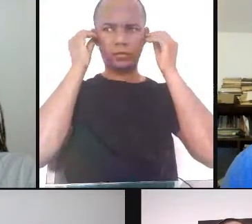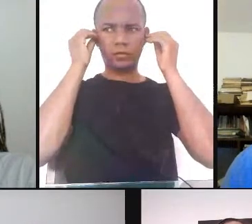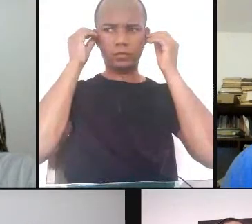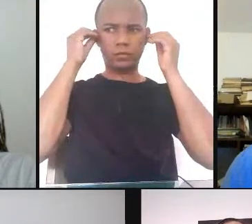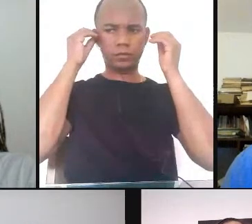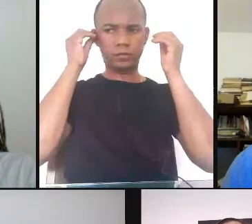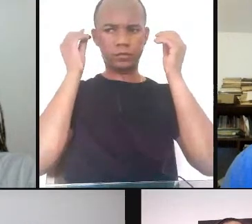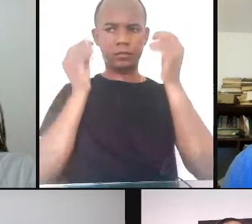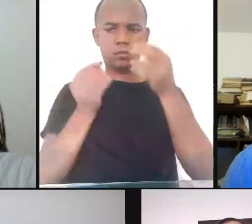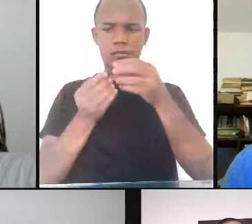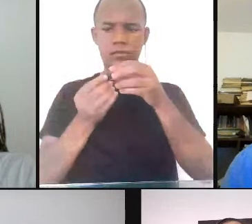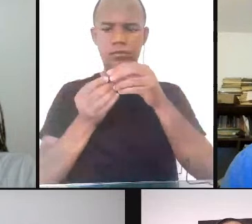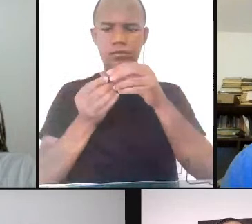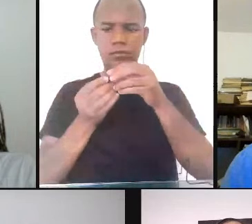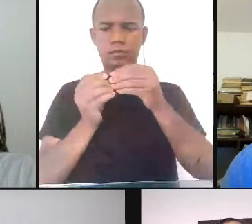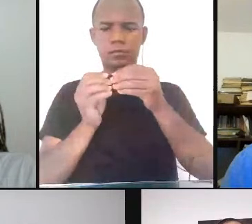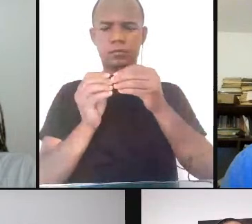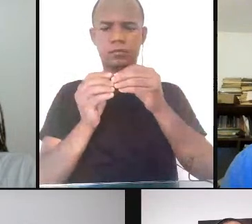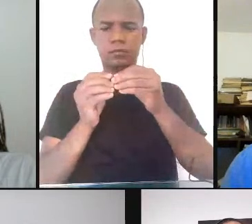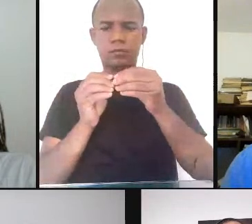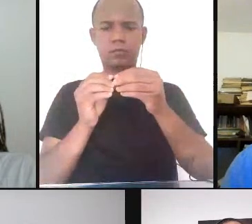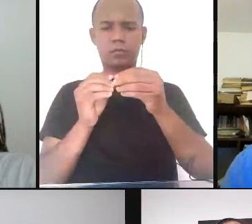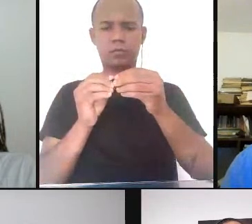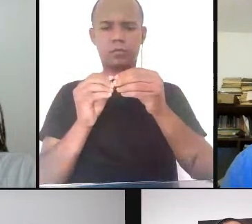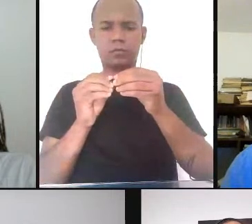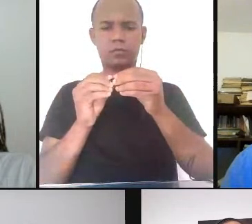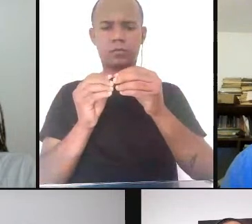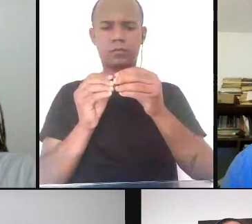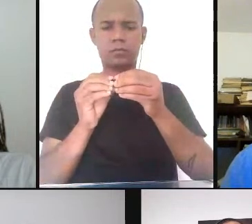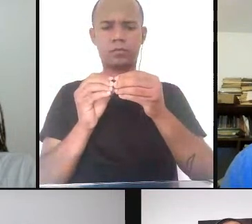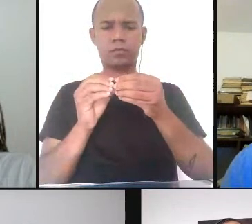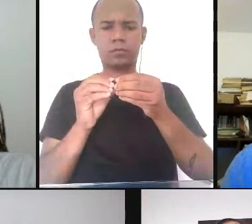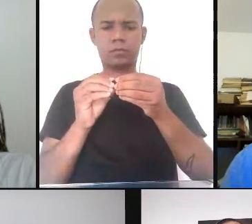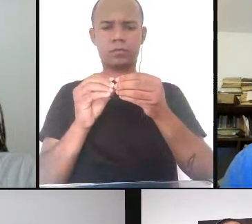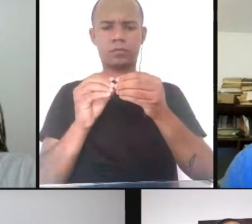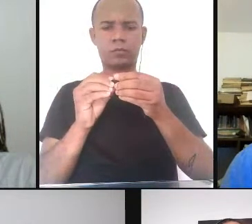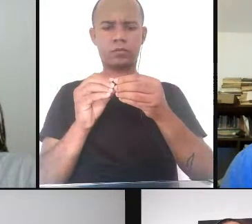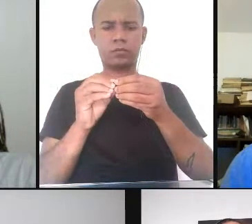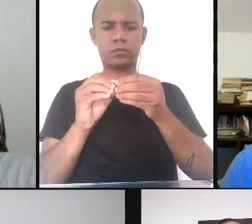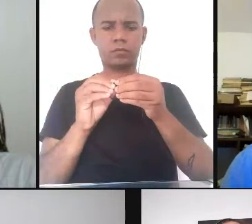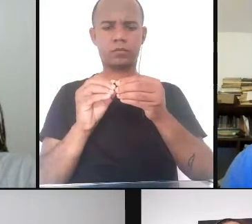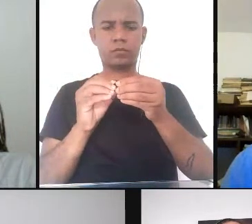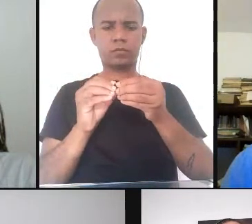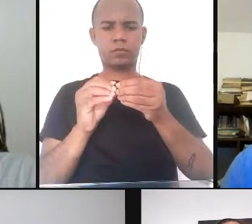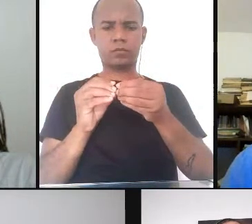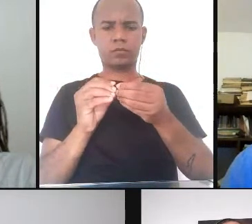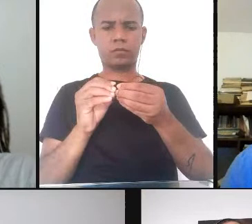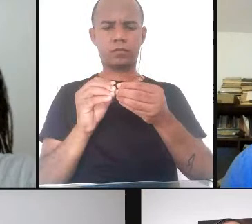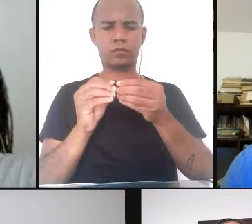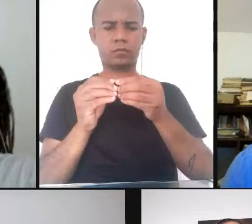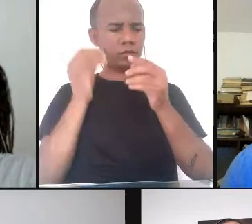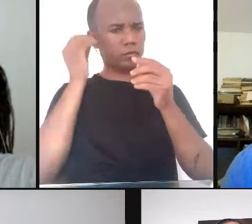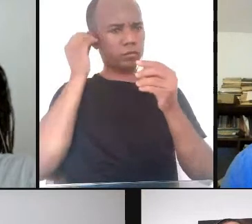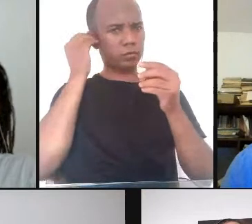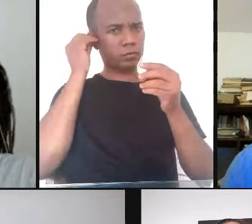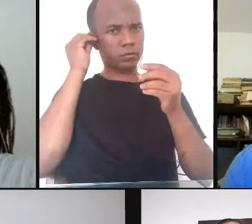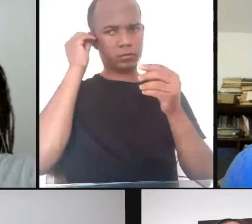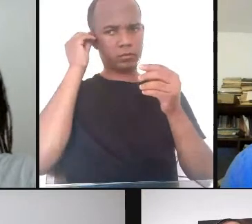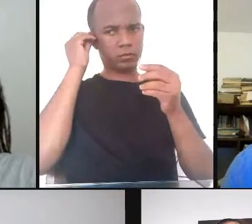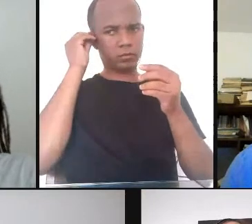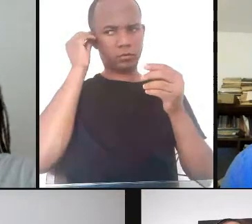bairro dos chamados brancos da Quinta, não é? Mestiços, indianos,